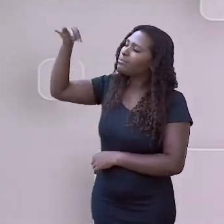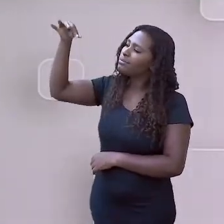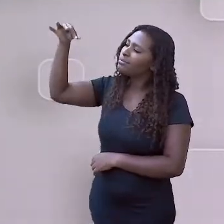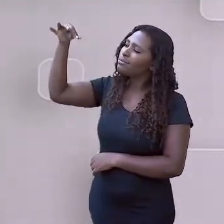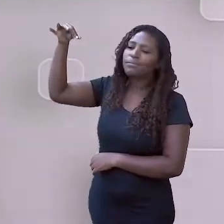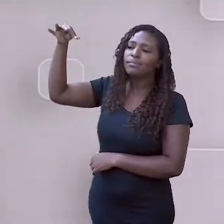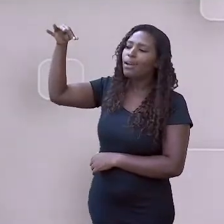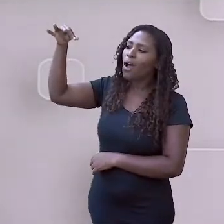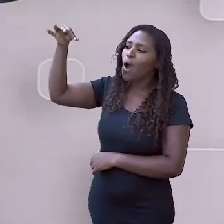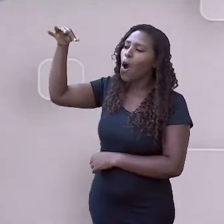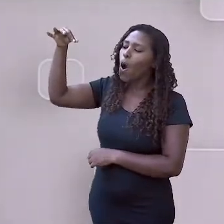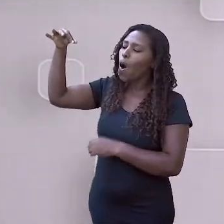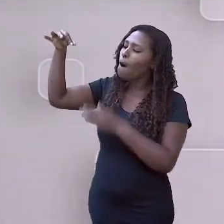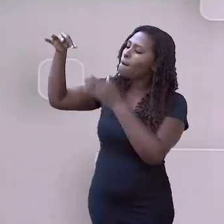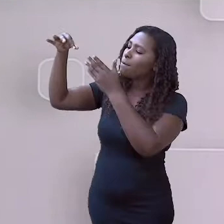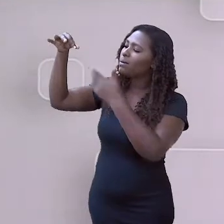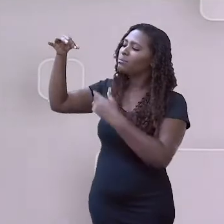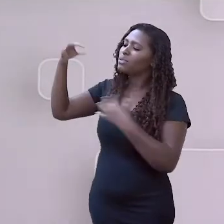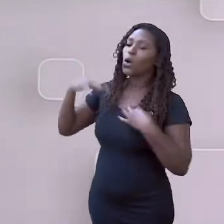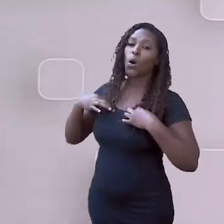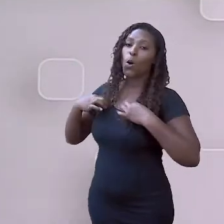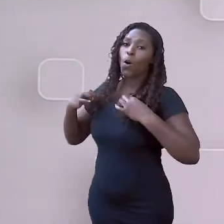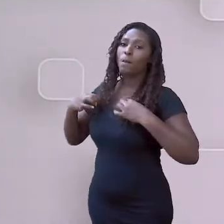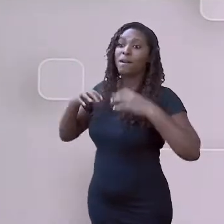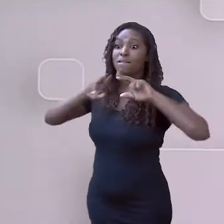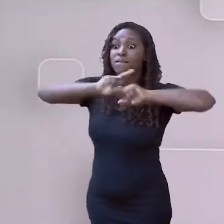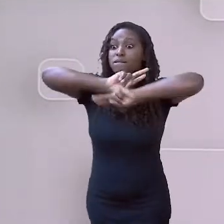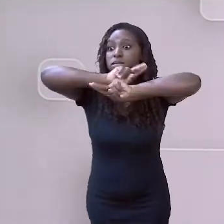a quantidade de sapatos que você tem.